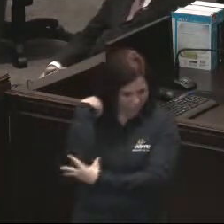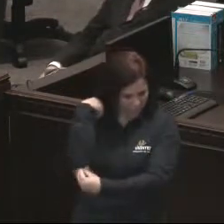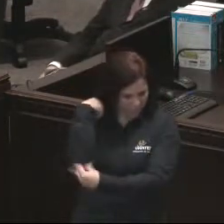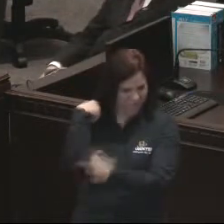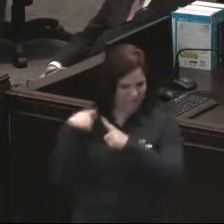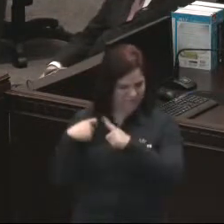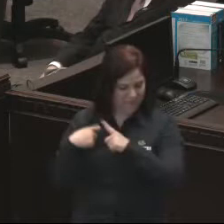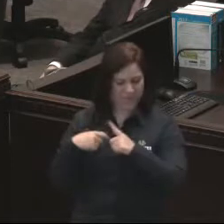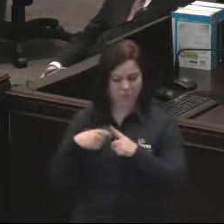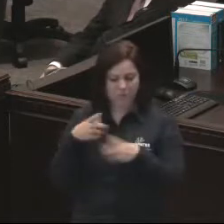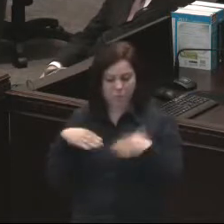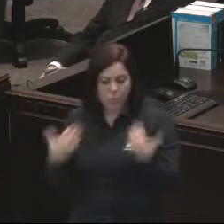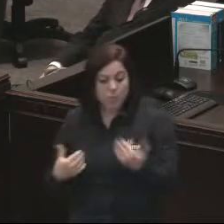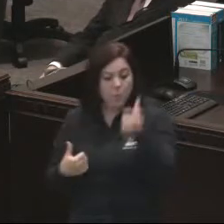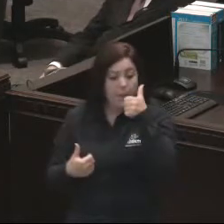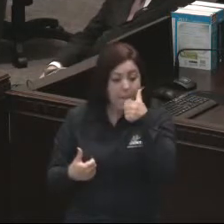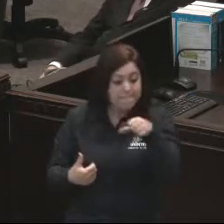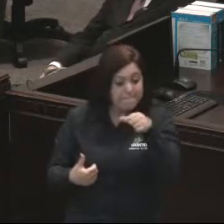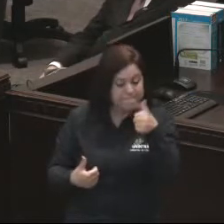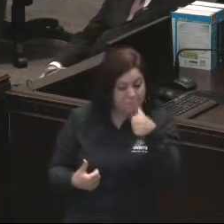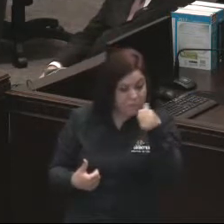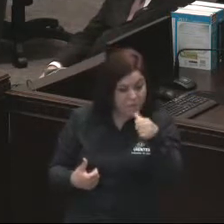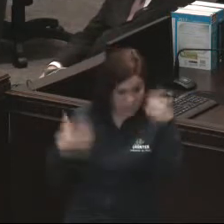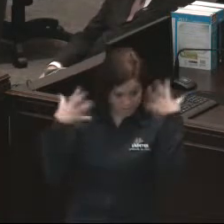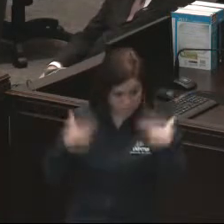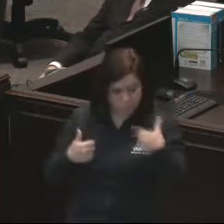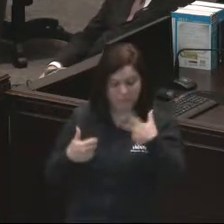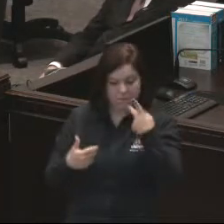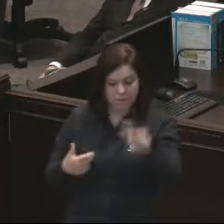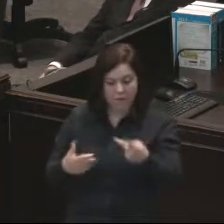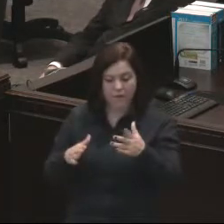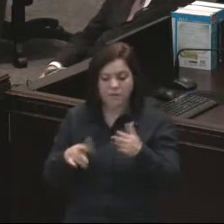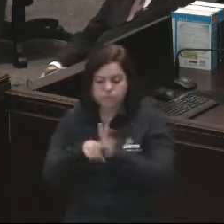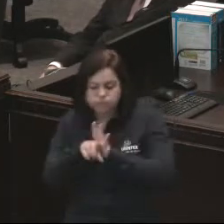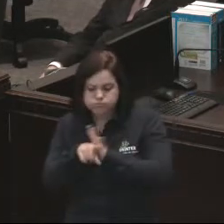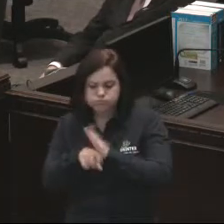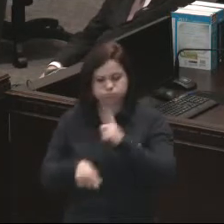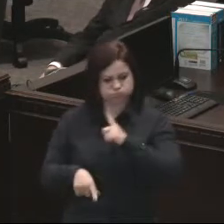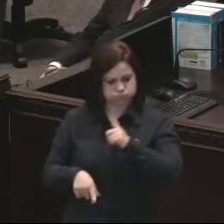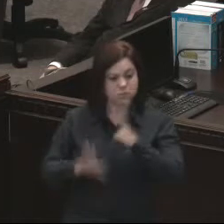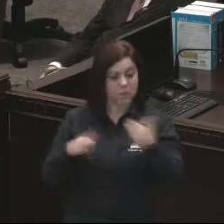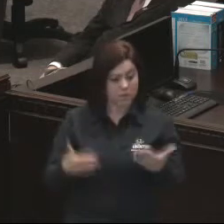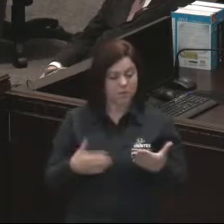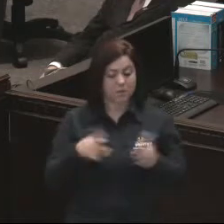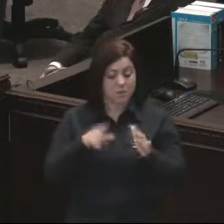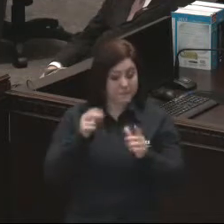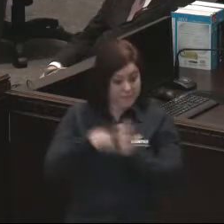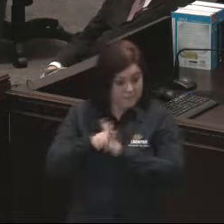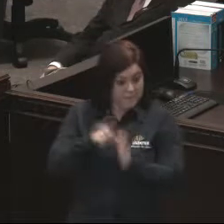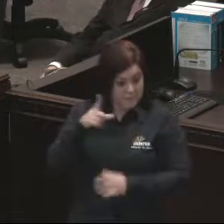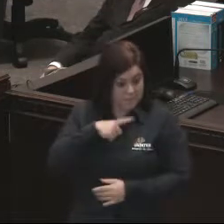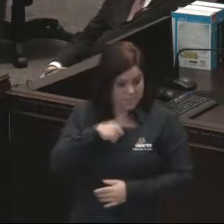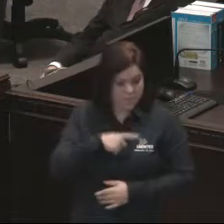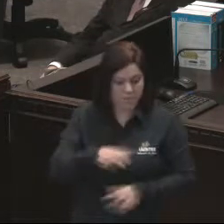reprodução e hormonais quando as mães são expostas, né? Então, tem um colega nosso que faz esse tipo de pesquisa, ele expõe